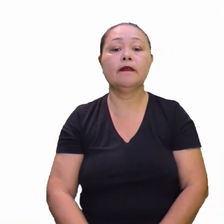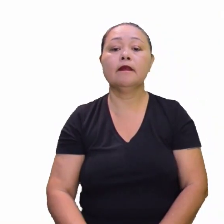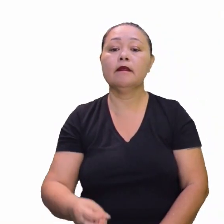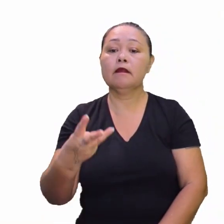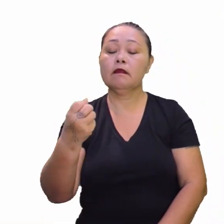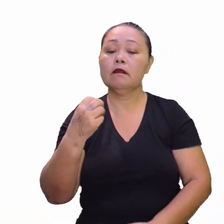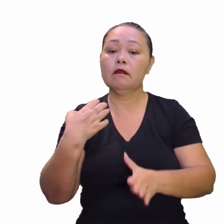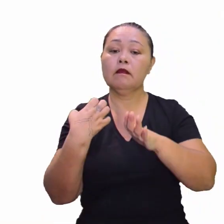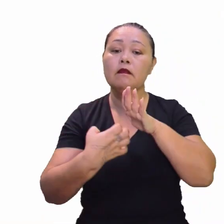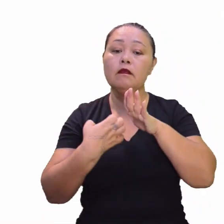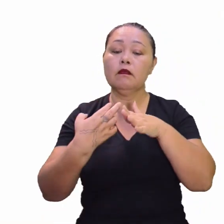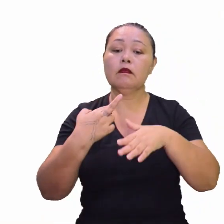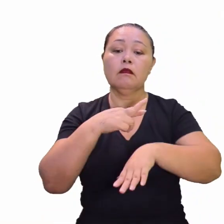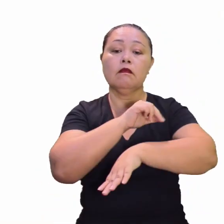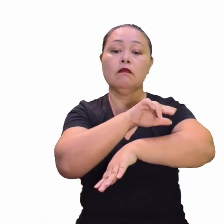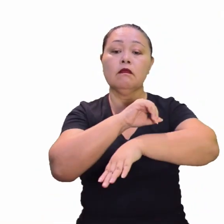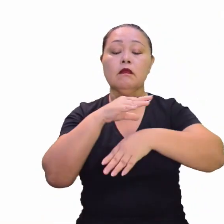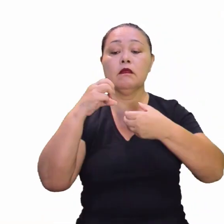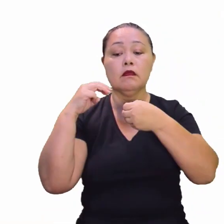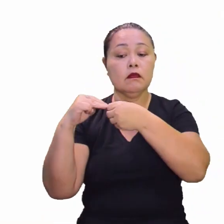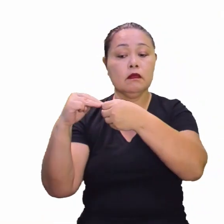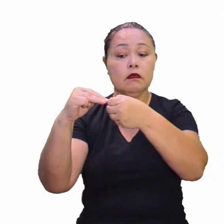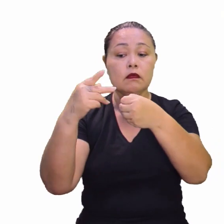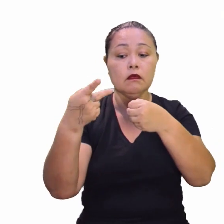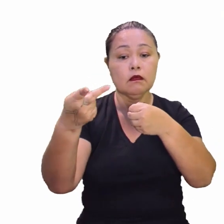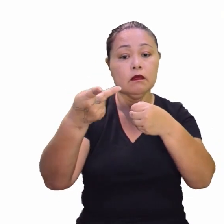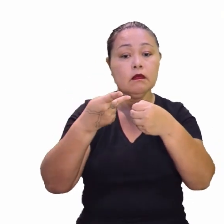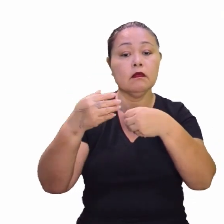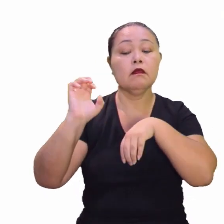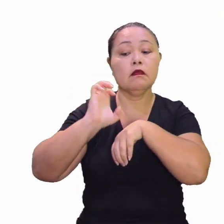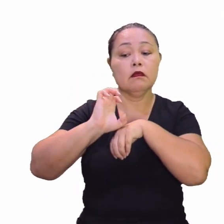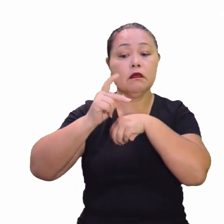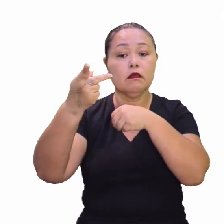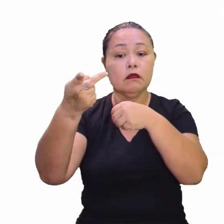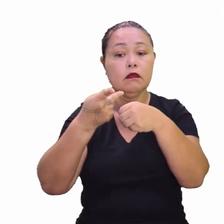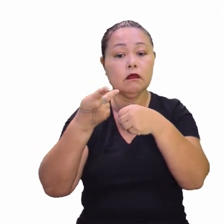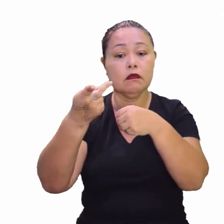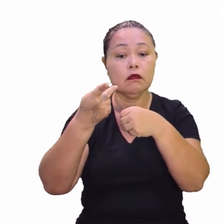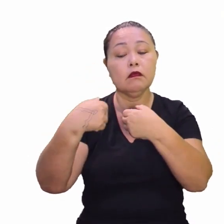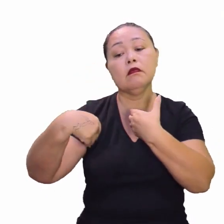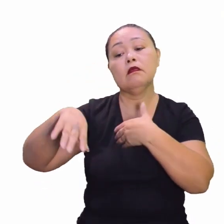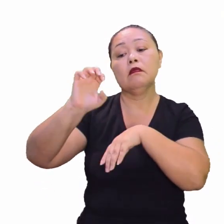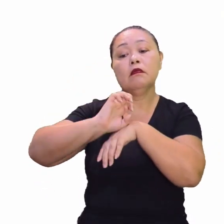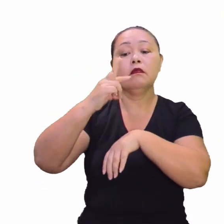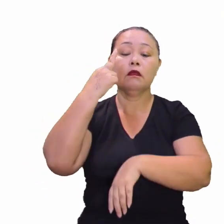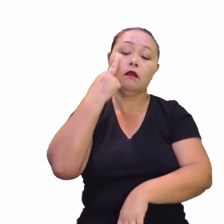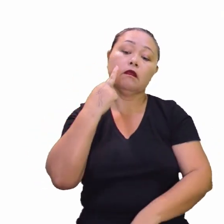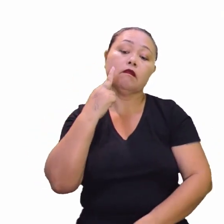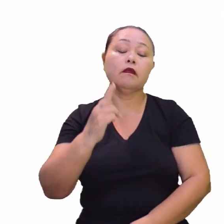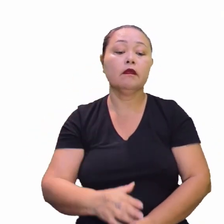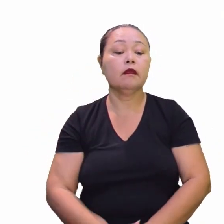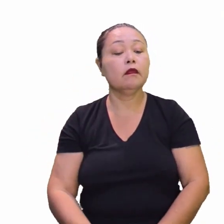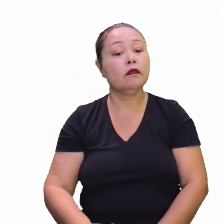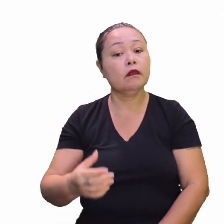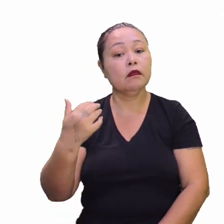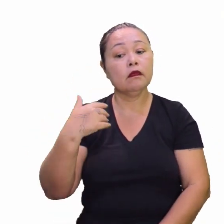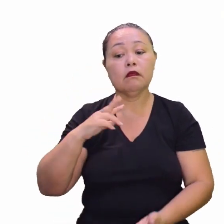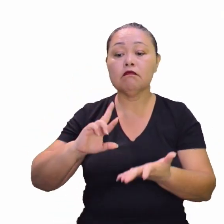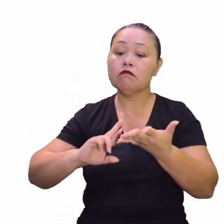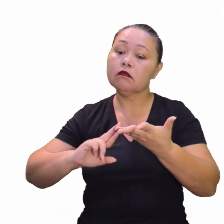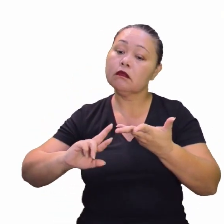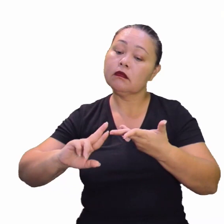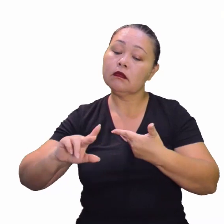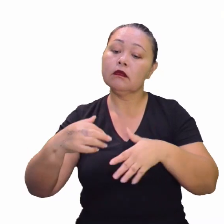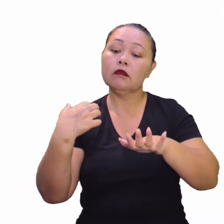36 empresas rodoviárias intermunicipais e interestaduais servem o estado de Rondônia. Então, são